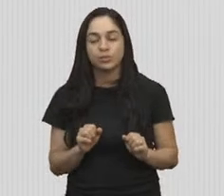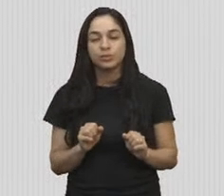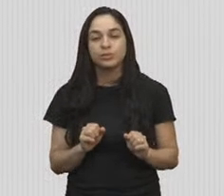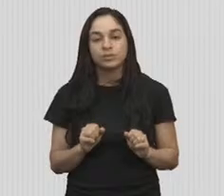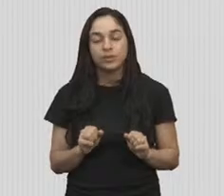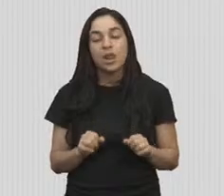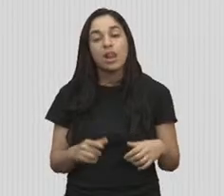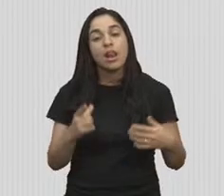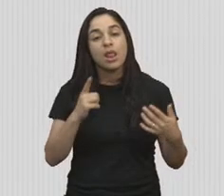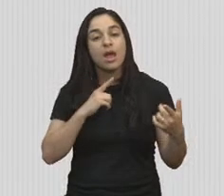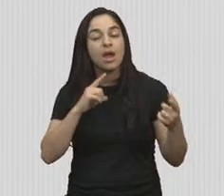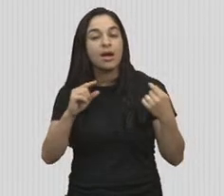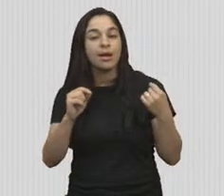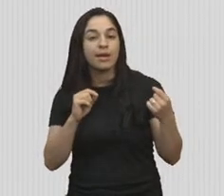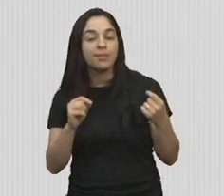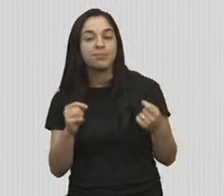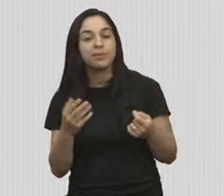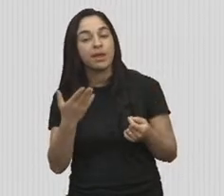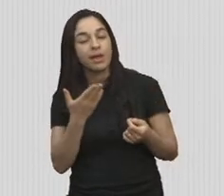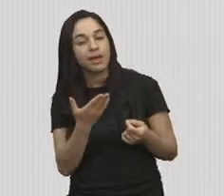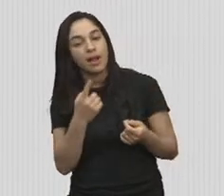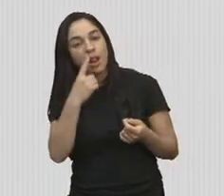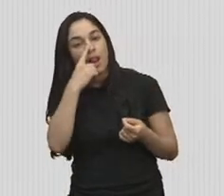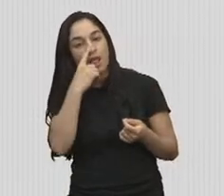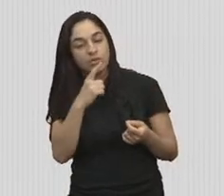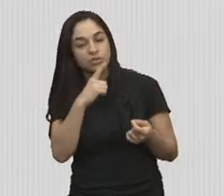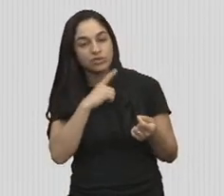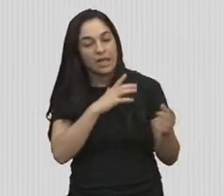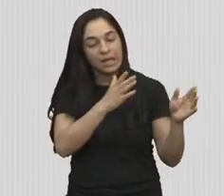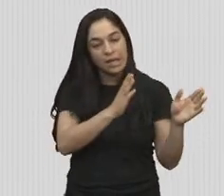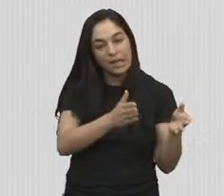Existe uma classificação desses resíduos,